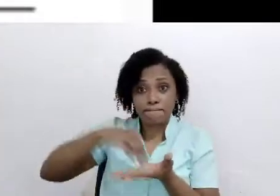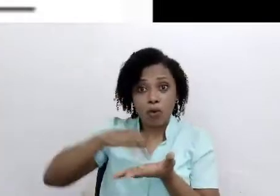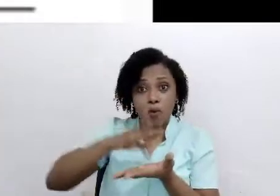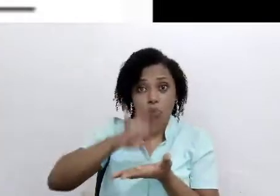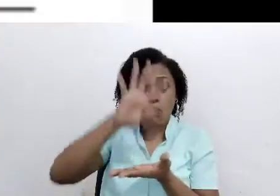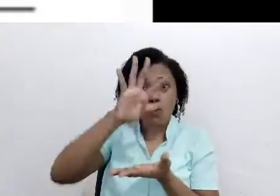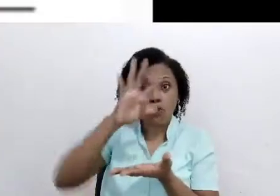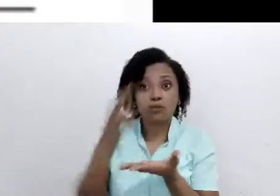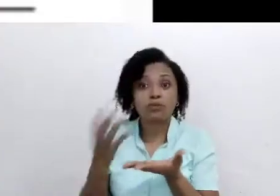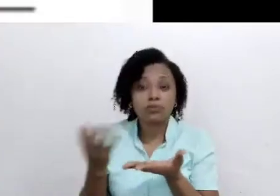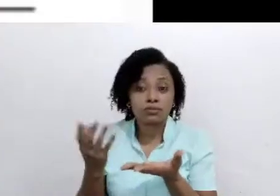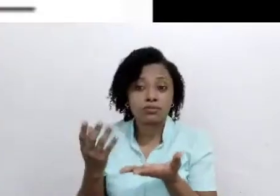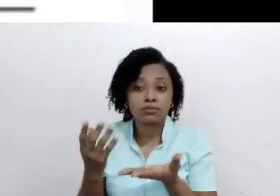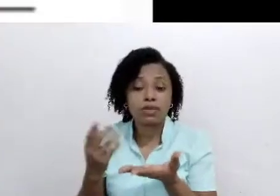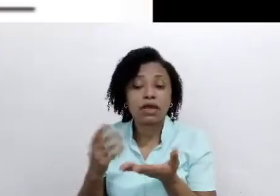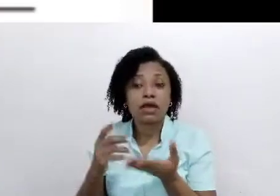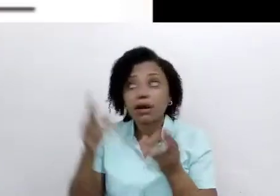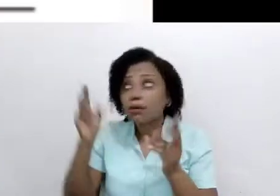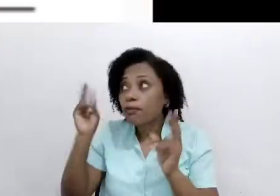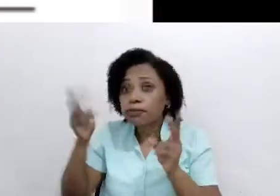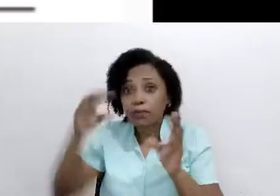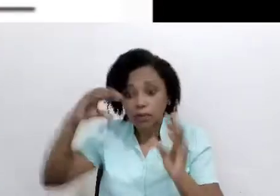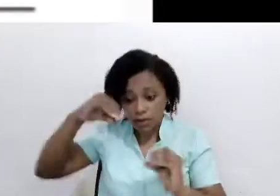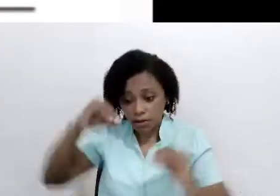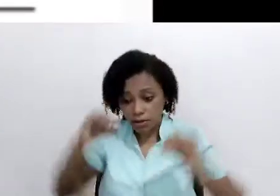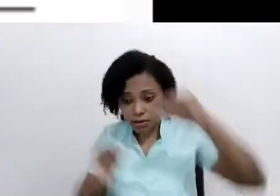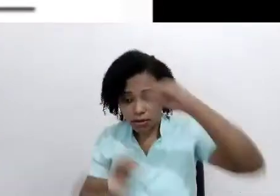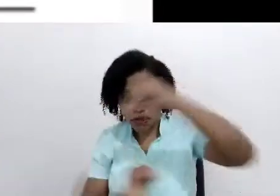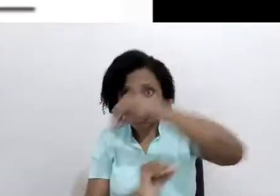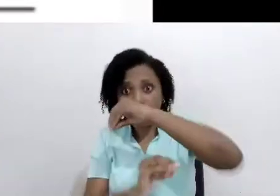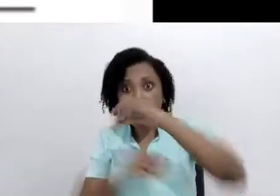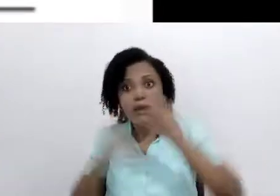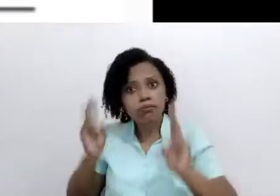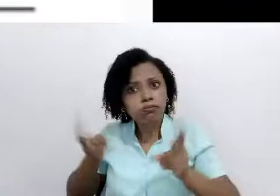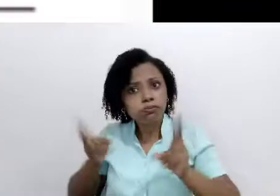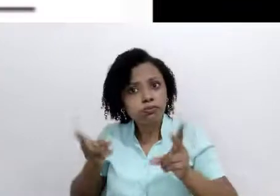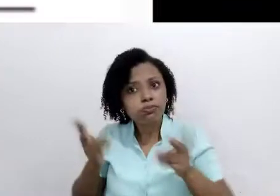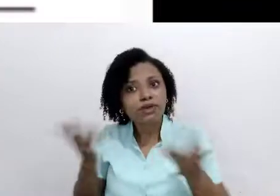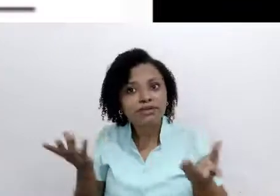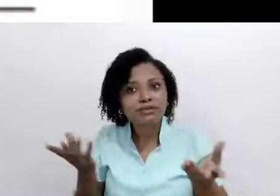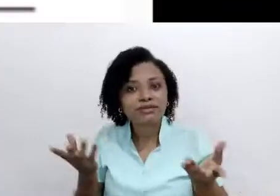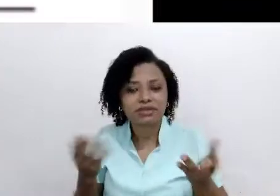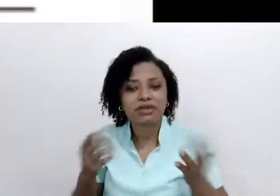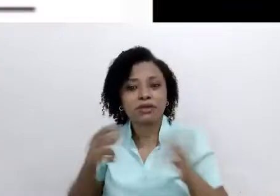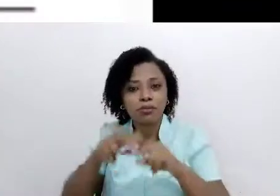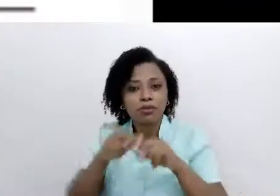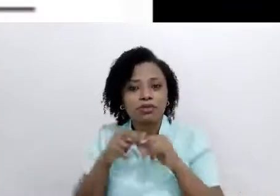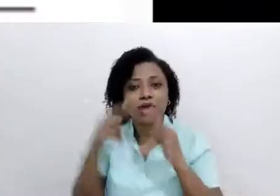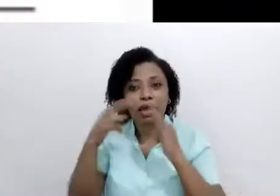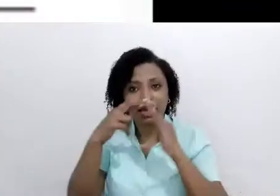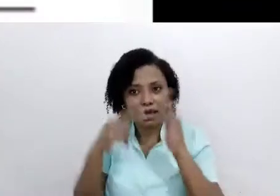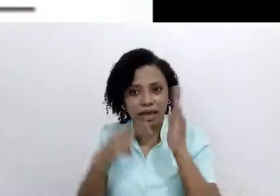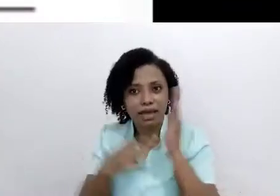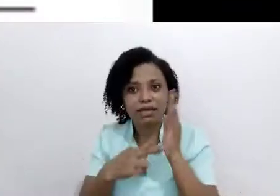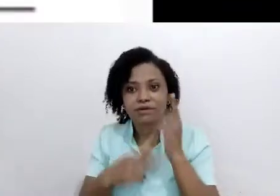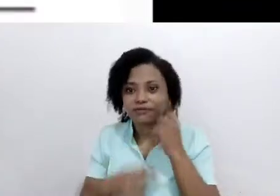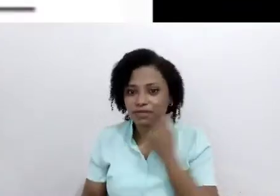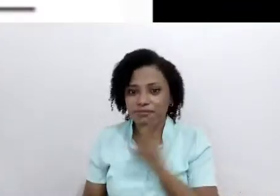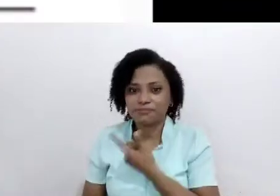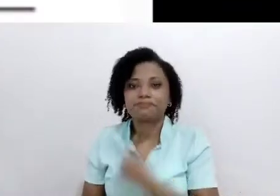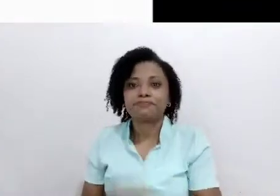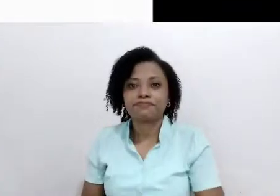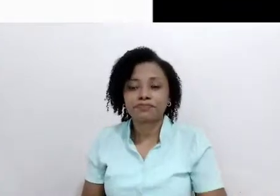refletido, o raio que sai e a reta normal, permaneceriam no mesmo plano. A segunda lei, passando